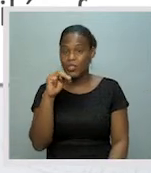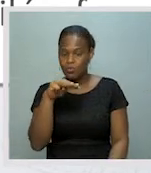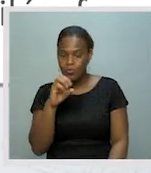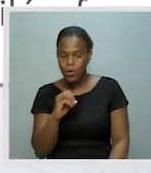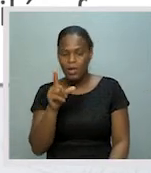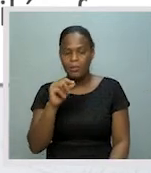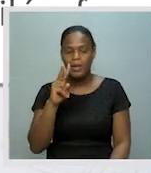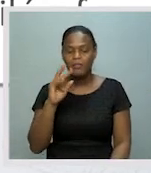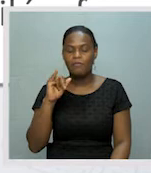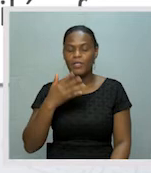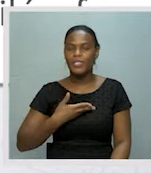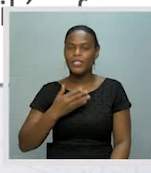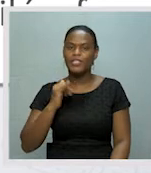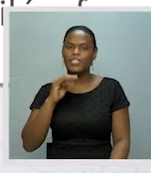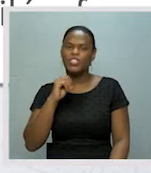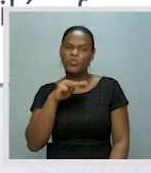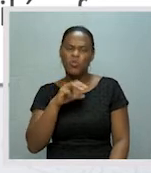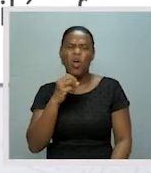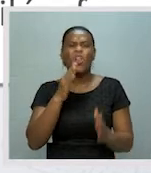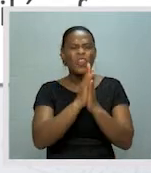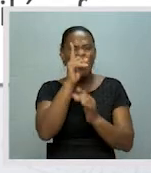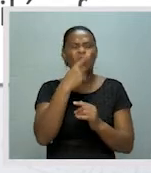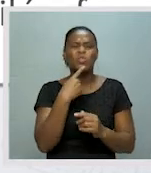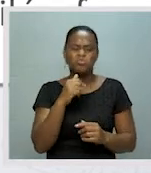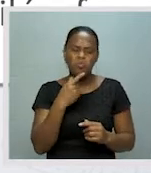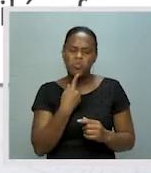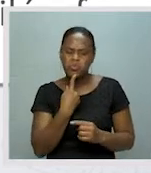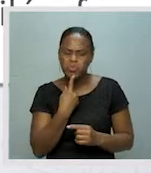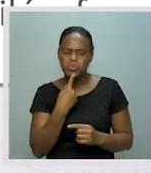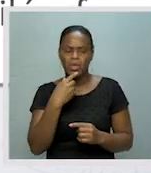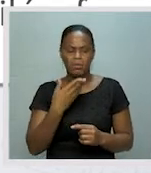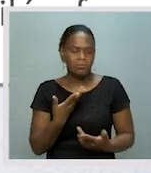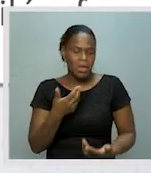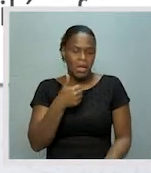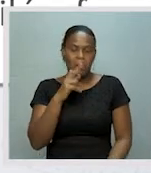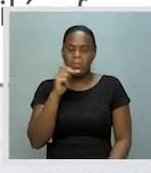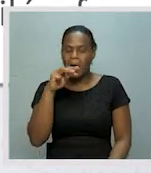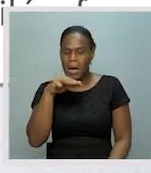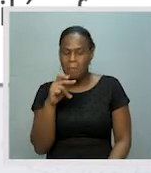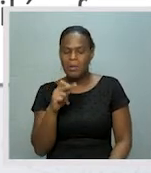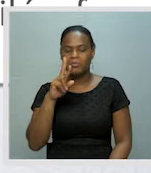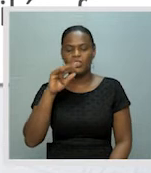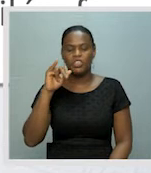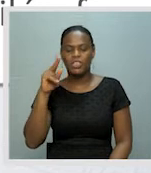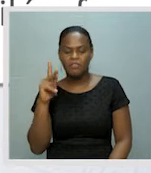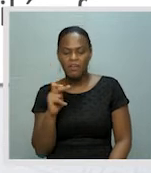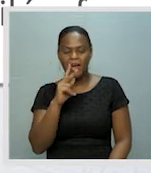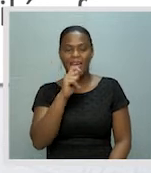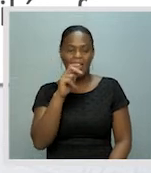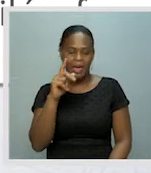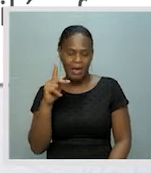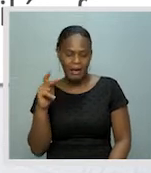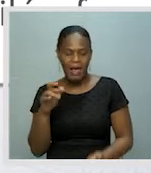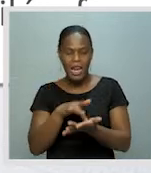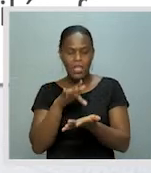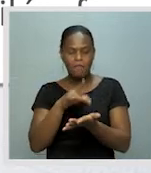e do Vedismo. Tem vários deuses, por exemplo, Brahma, Shiva, Eka e deuses menores. Tem o livro sagrado que é